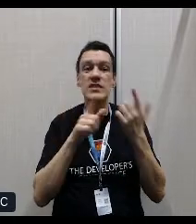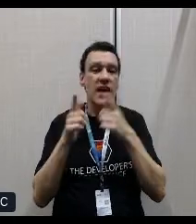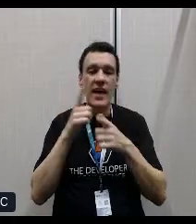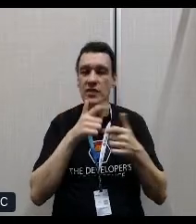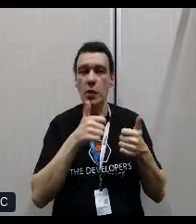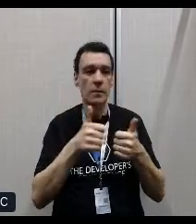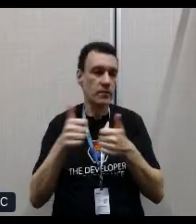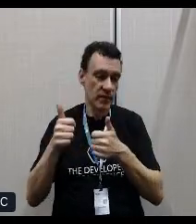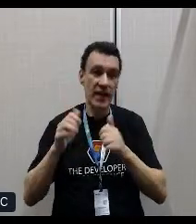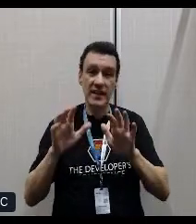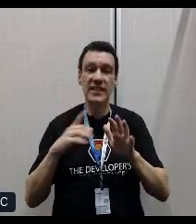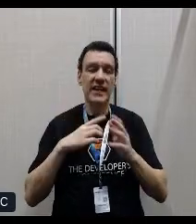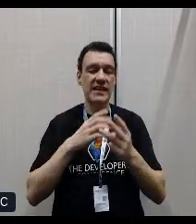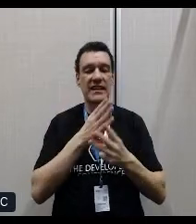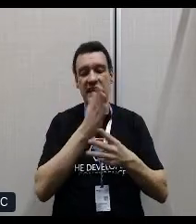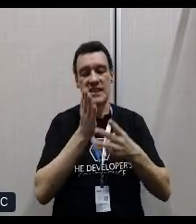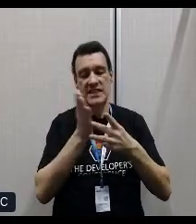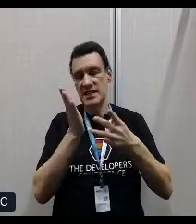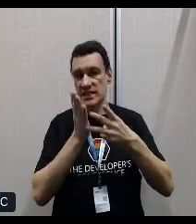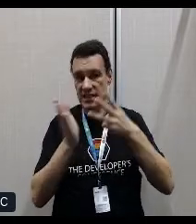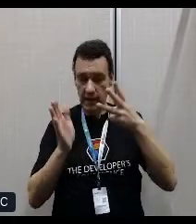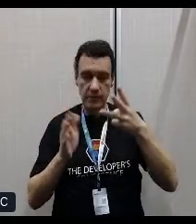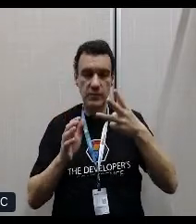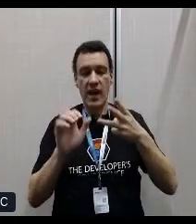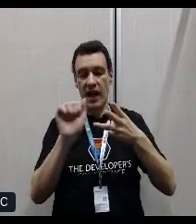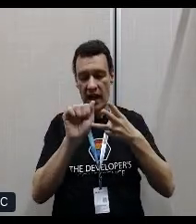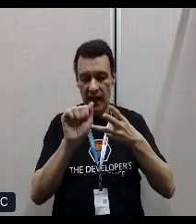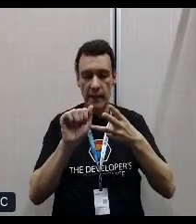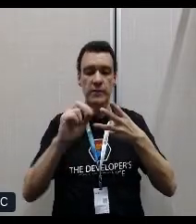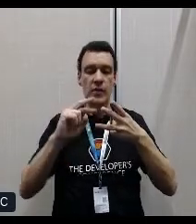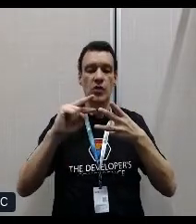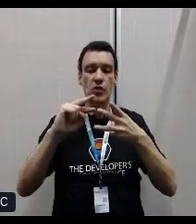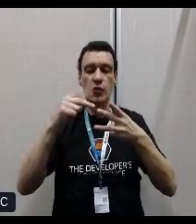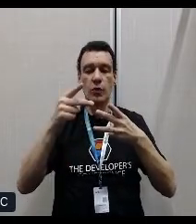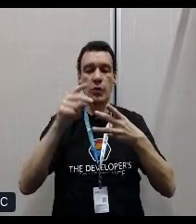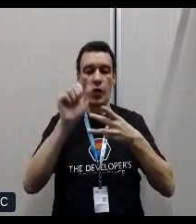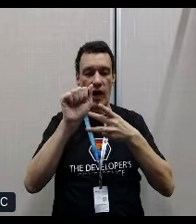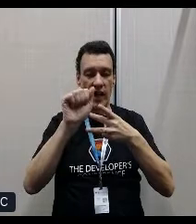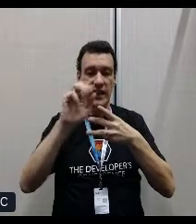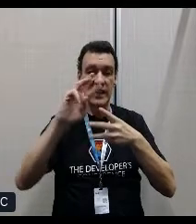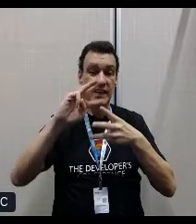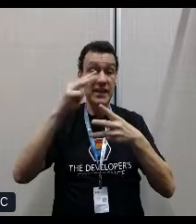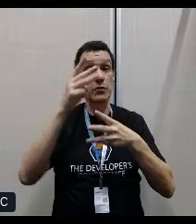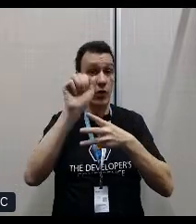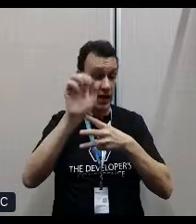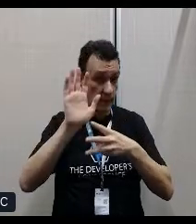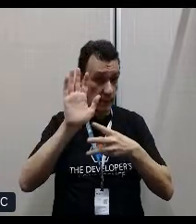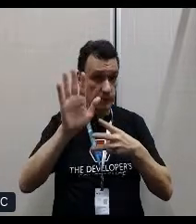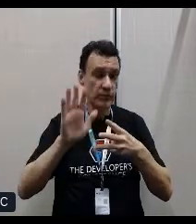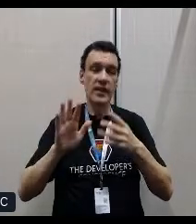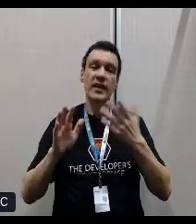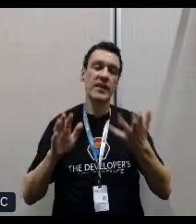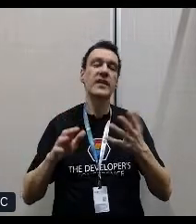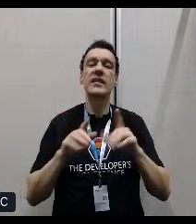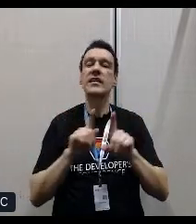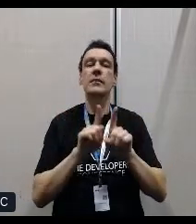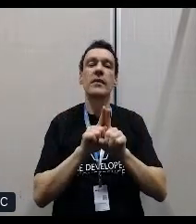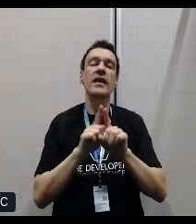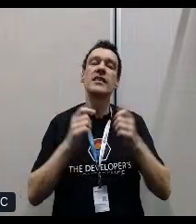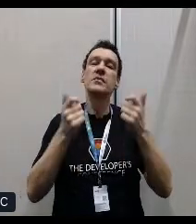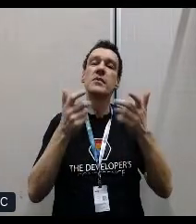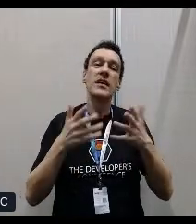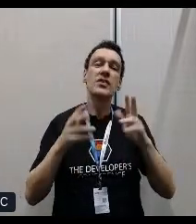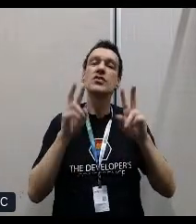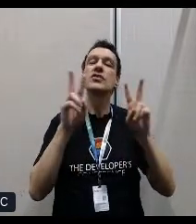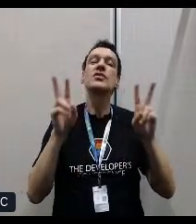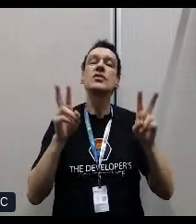de conformidade, que vão do A, duplo A e triplo A, e o nível de conformidade é relativo ao impacto na experiência. Então, o